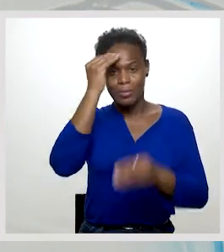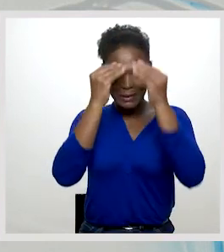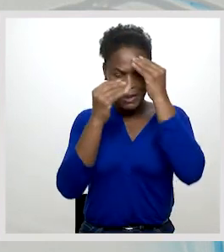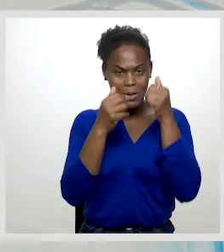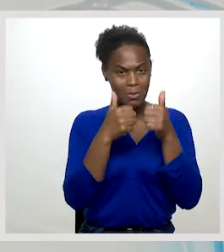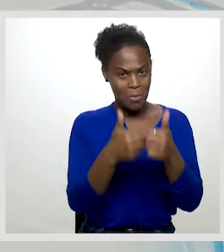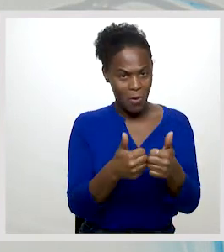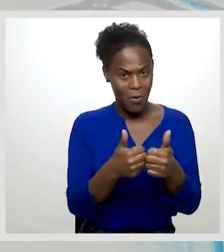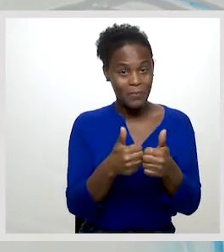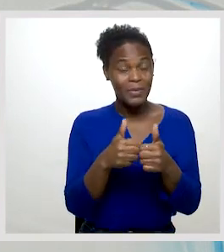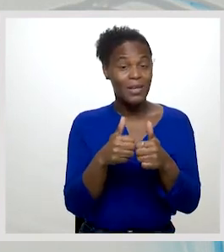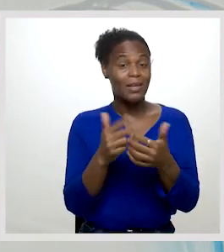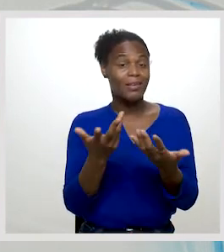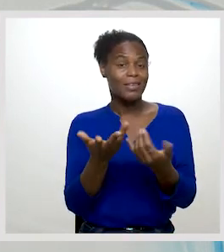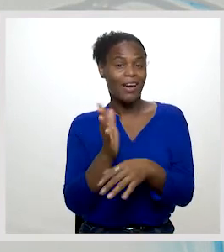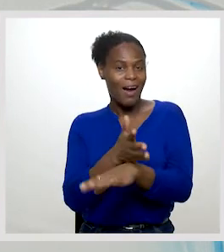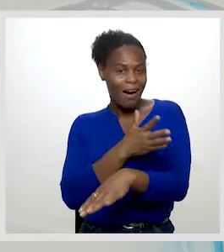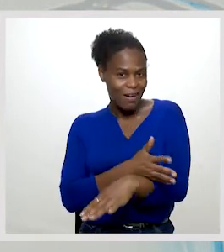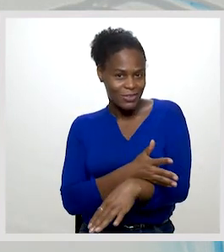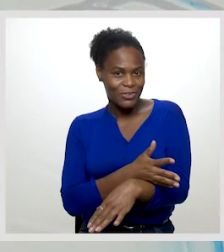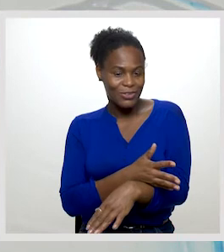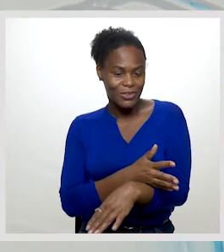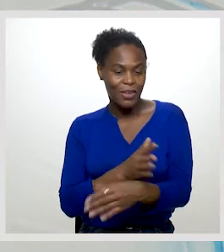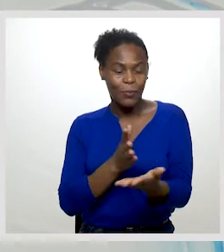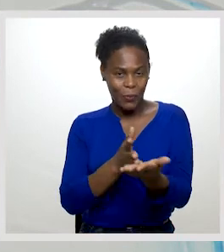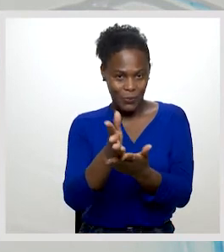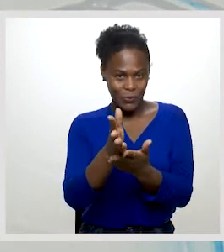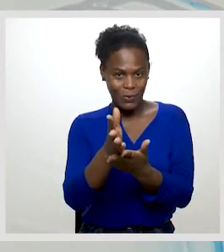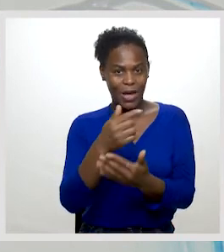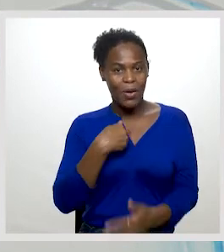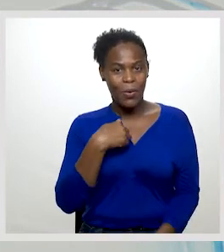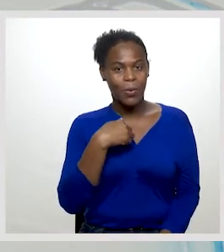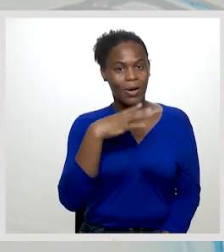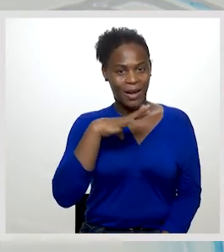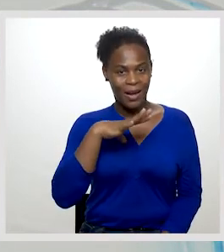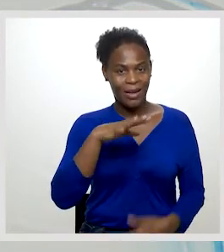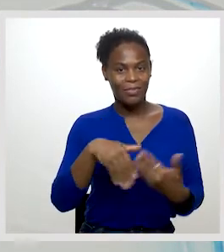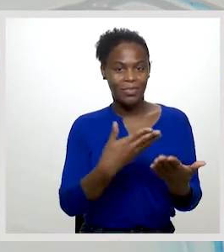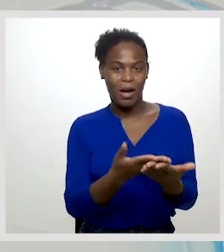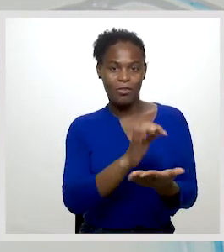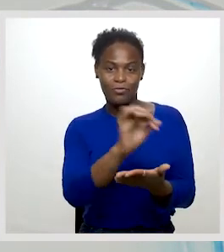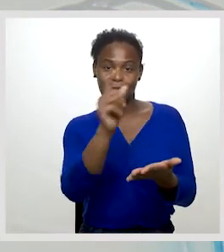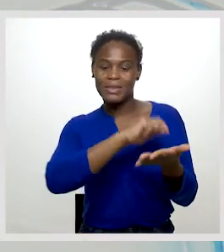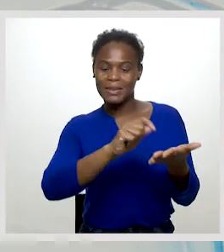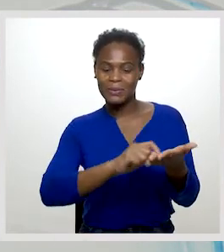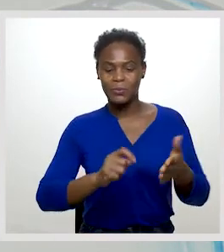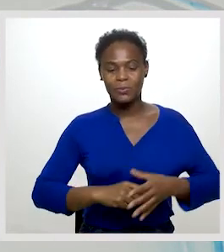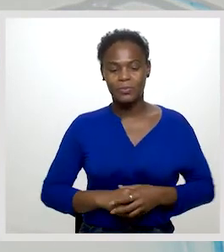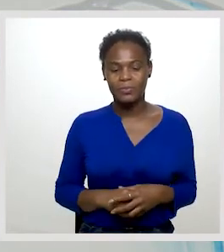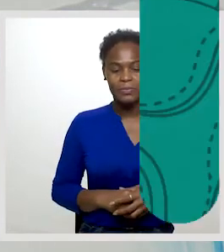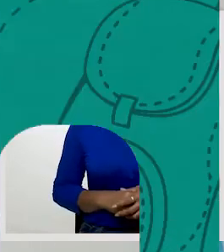aprendizado foi bom e antes de dar a continuidade, gostaria de vos deixar um pequeno